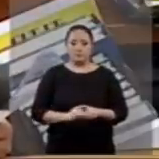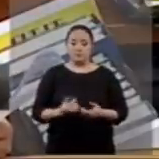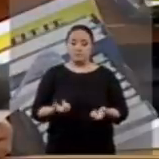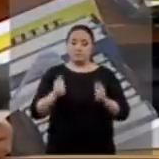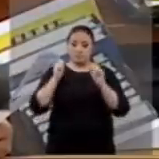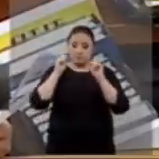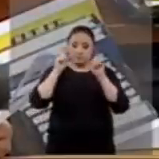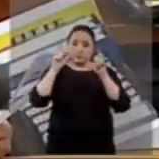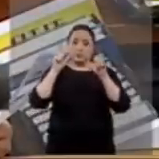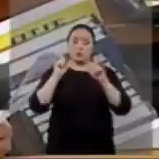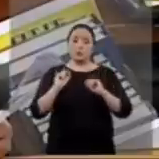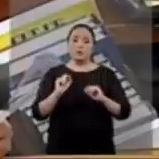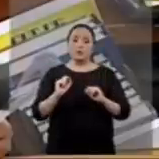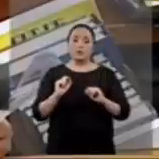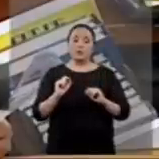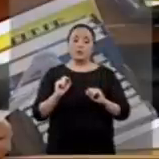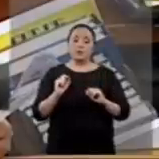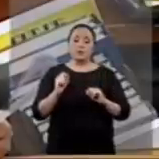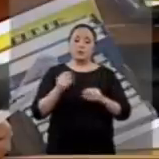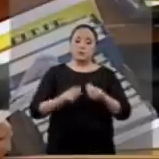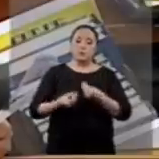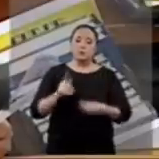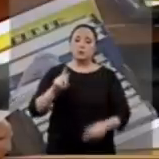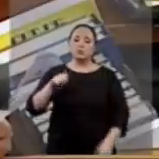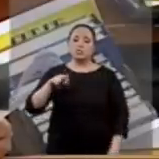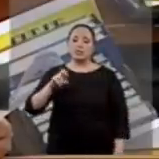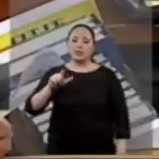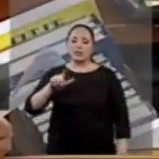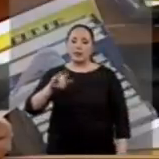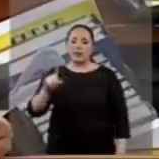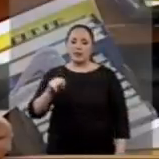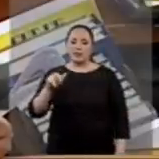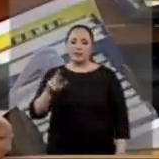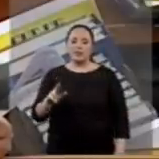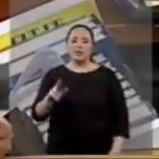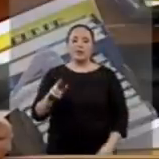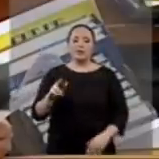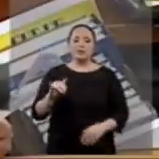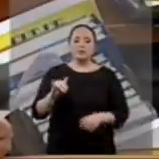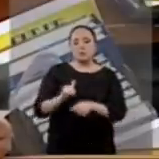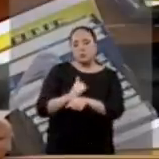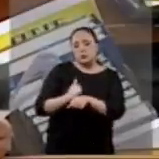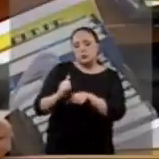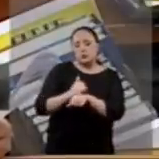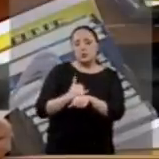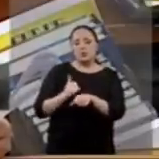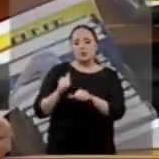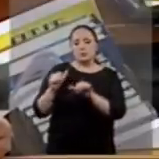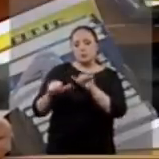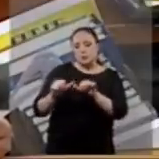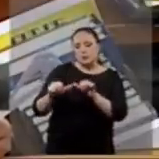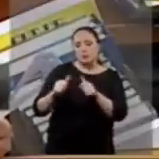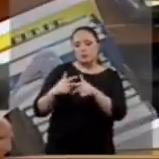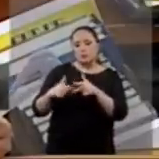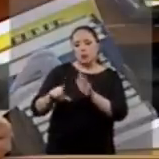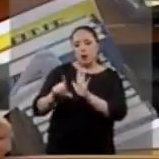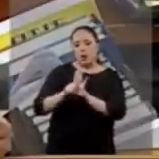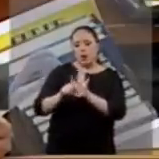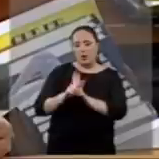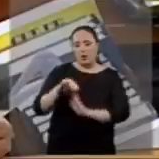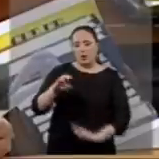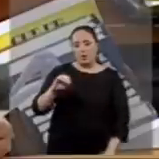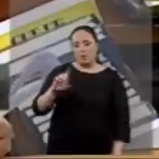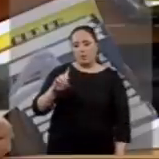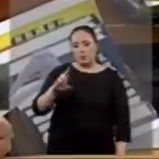Assusta muito a generalização do Instituto da Modulação, fazendo surgir o que